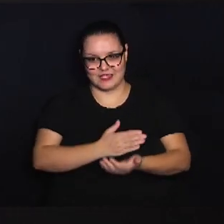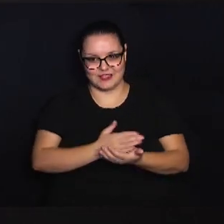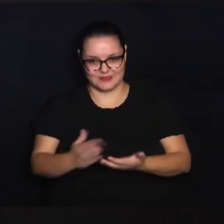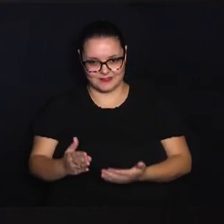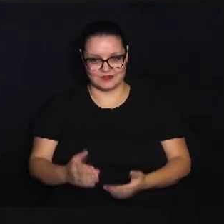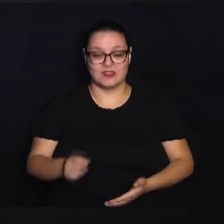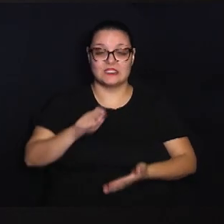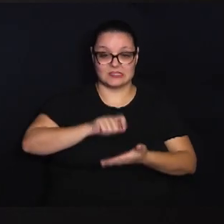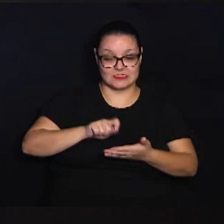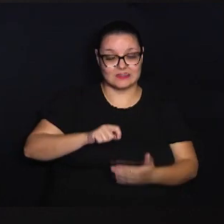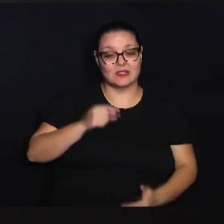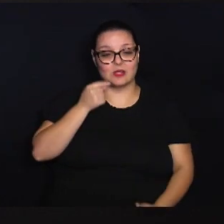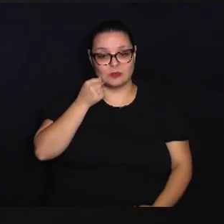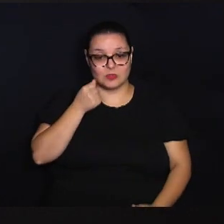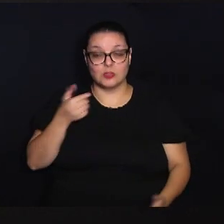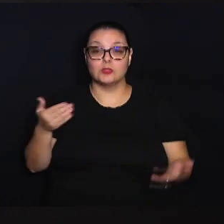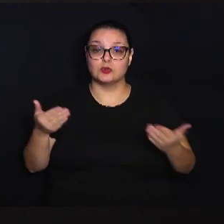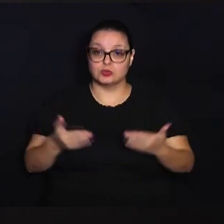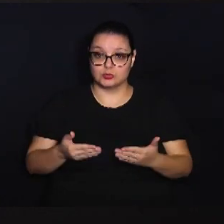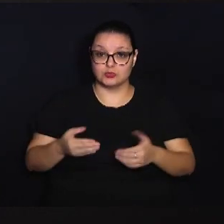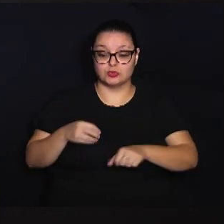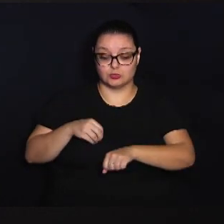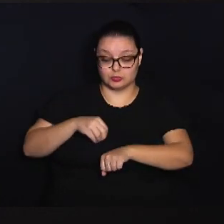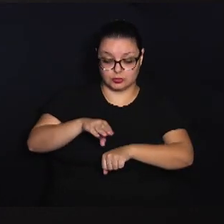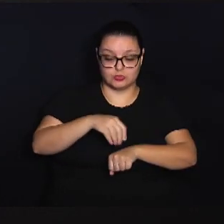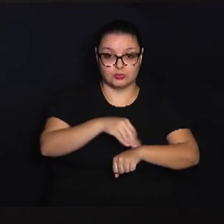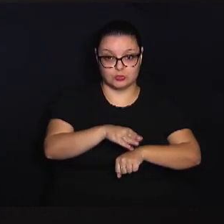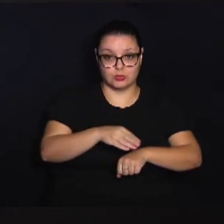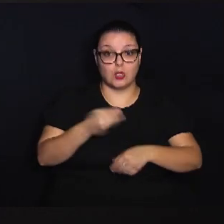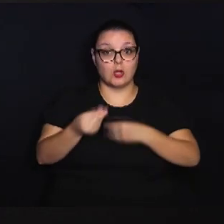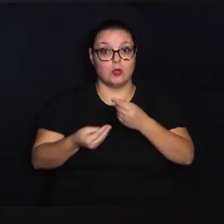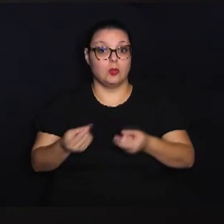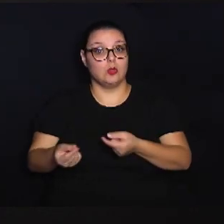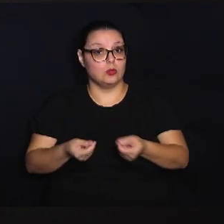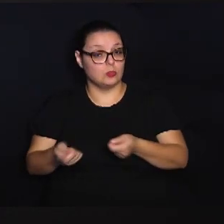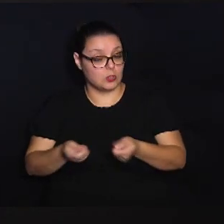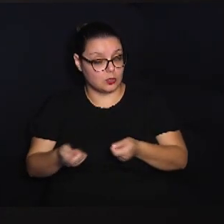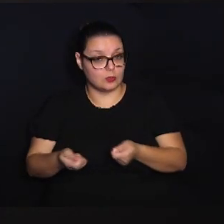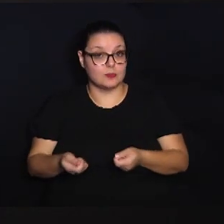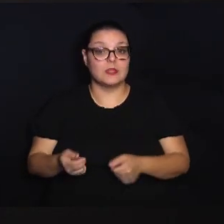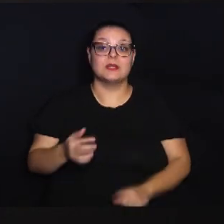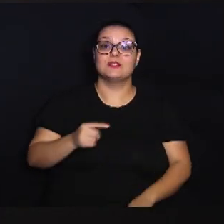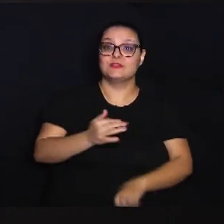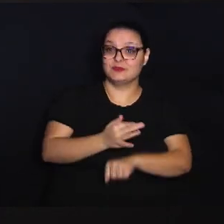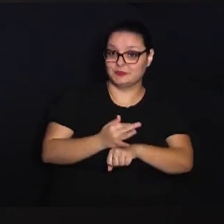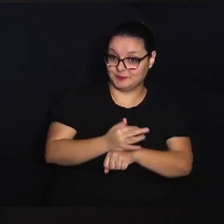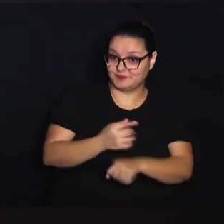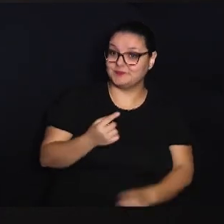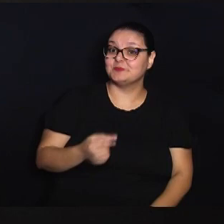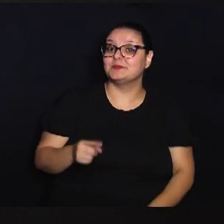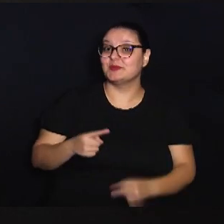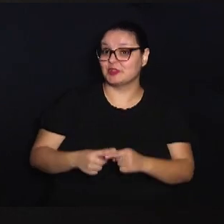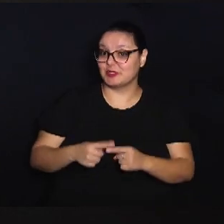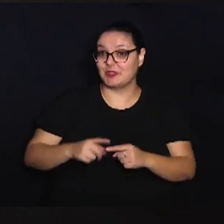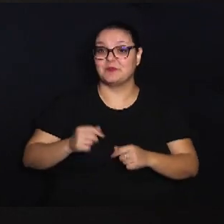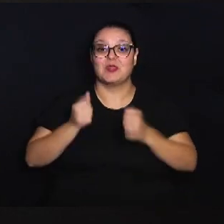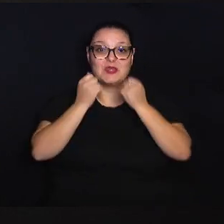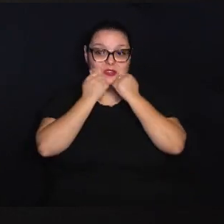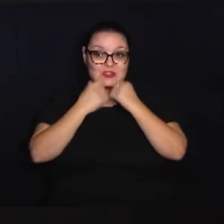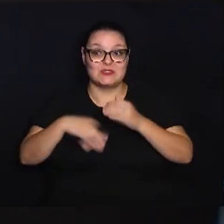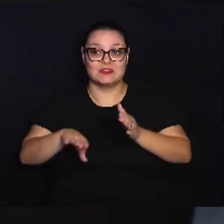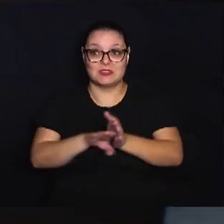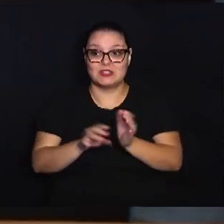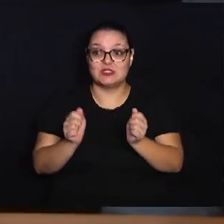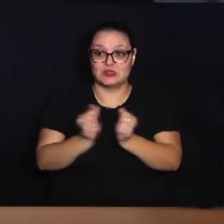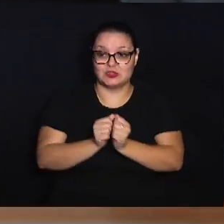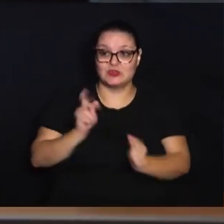Está começando mais um Na Ponta do Lápis e hoje vamos dar dicas de como economizar nas férias, porque o mês de julho está chegando. Por